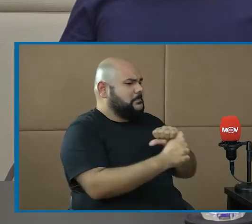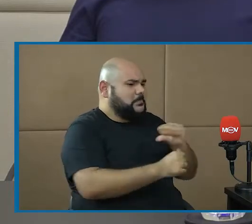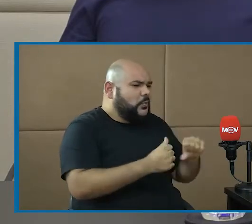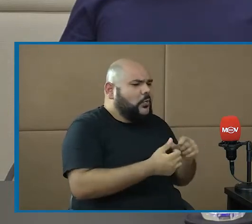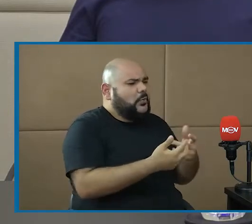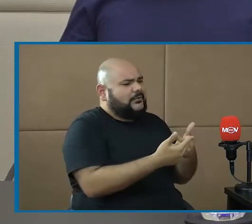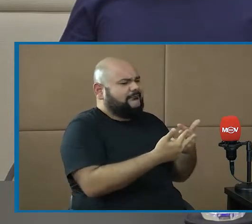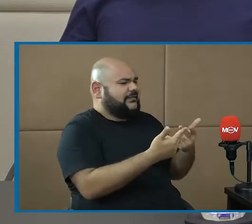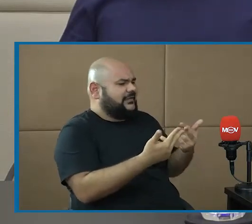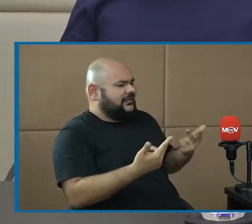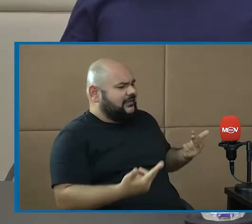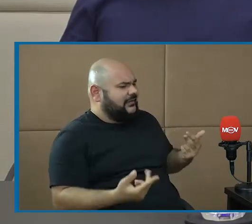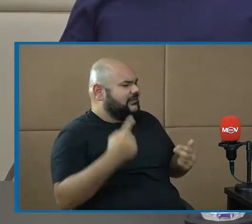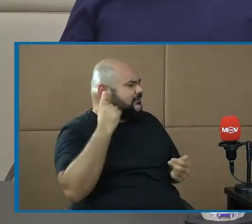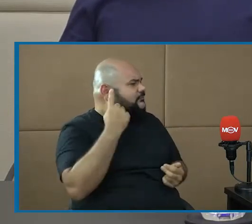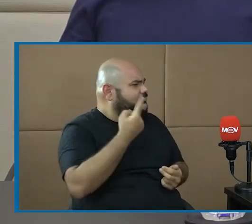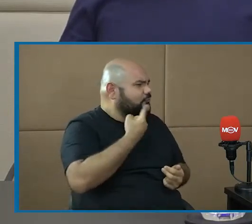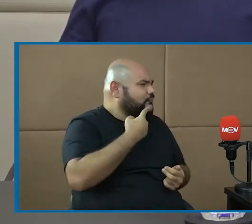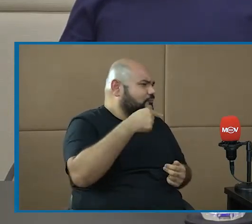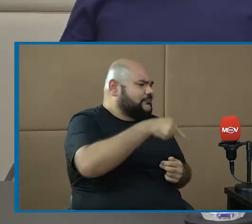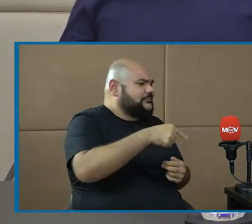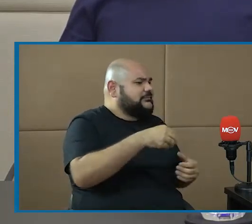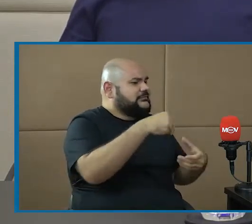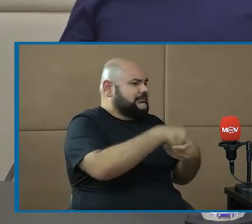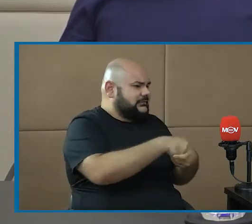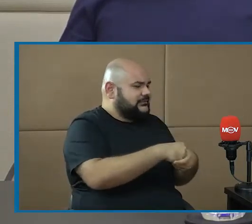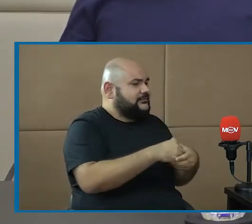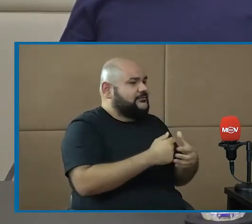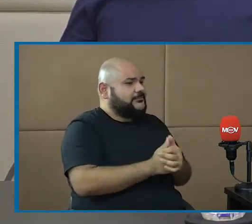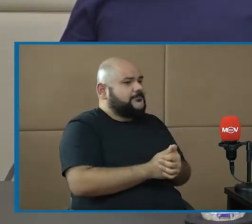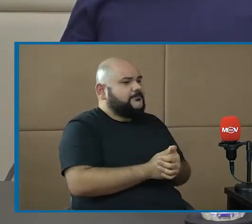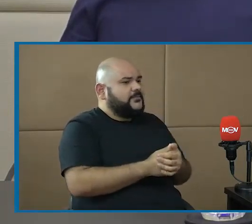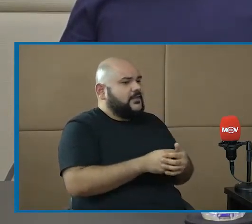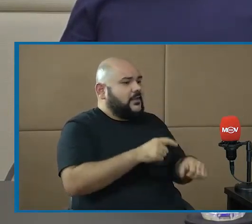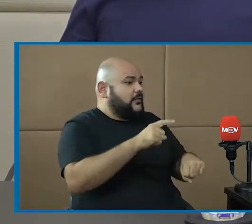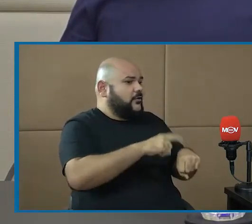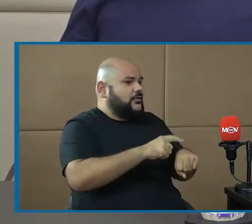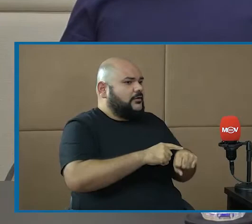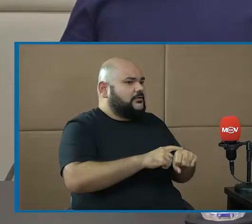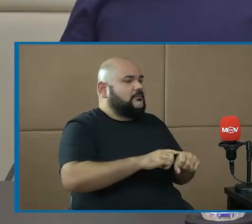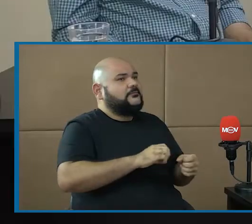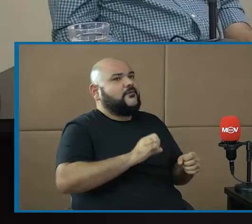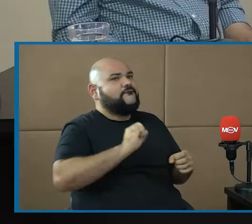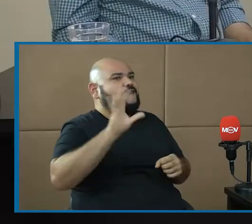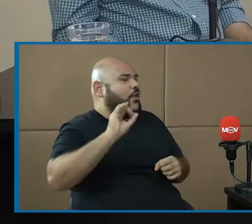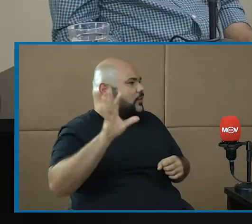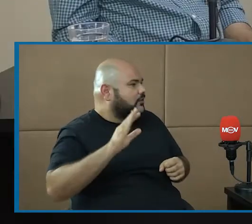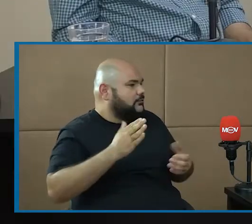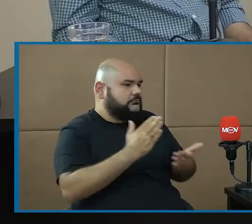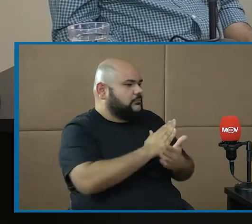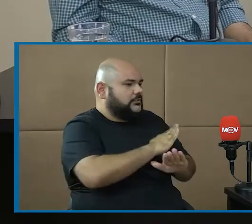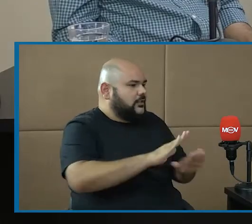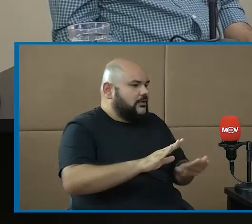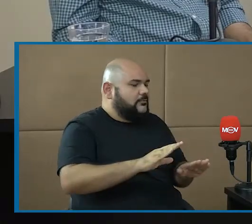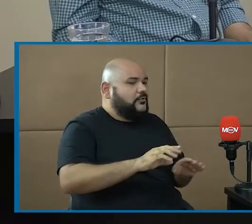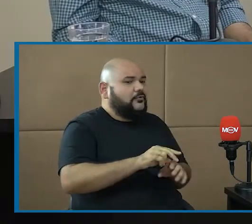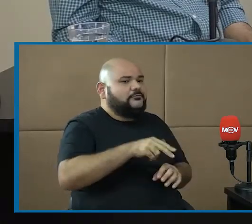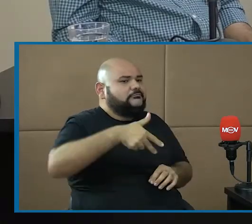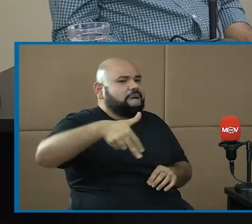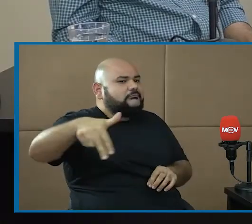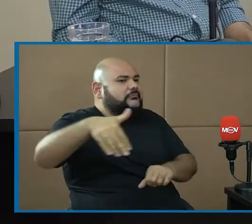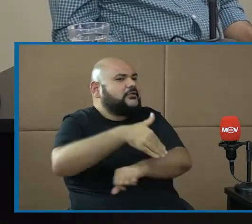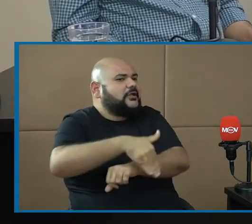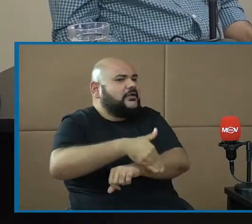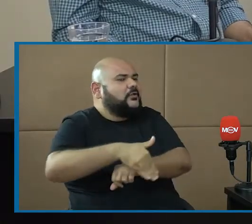hiato, né? Um momento de suspensão da sociedade. Depois bate o sinal e volta para casa. E o mundo? Está preparado para recebê-lo? Né?